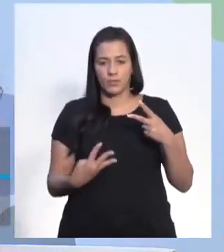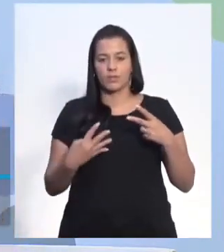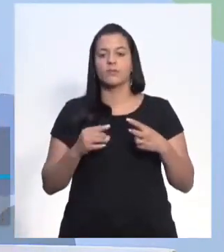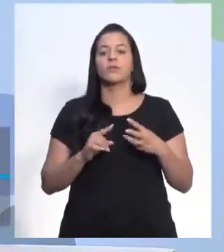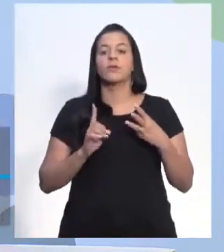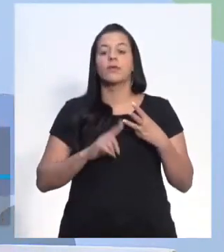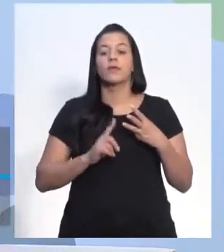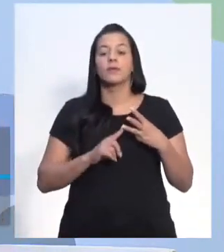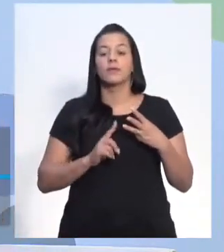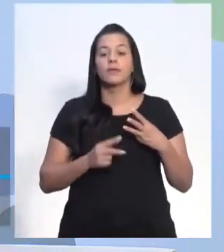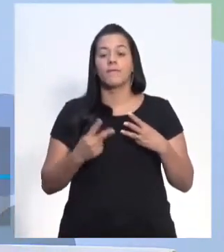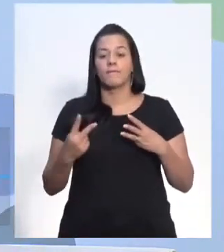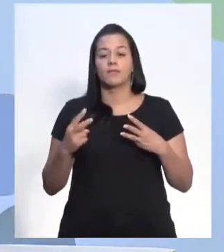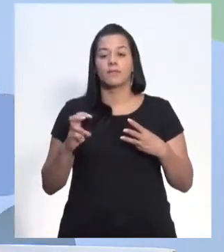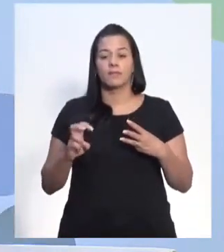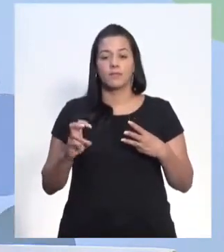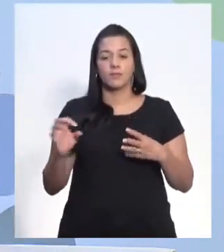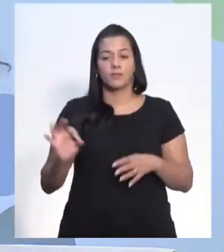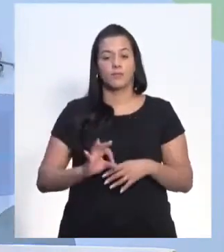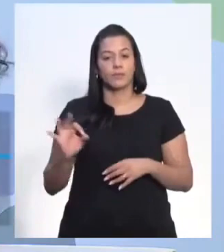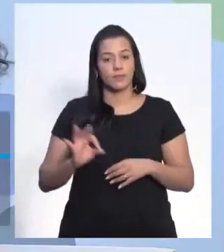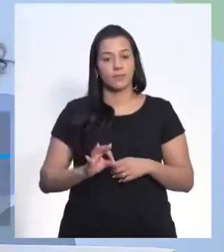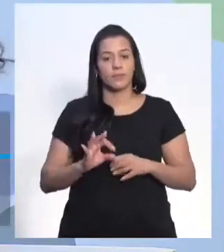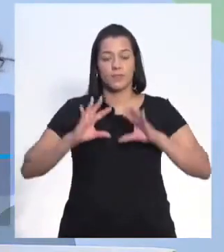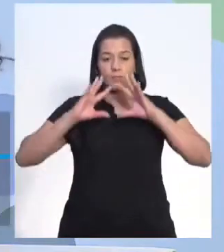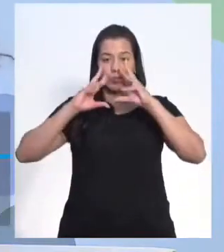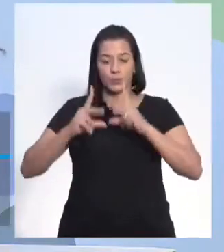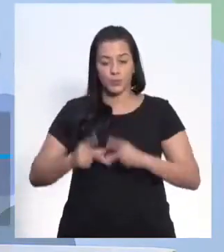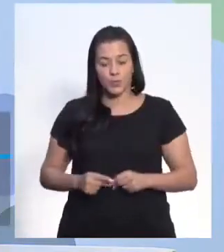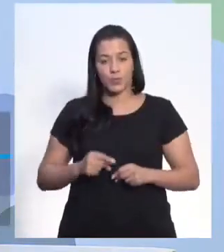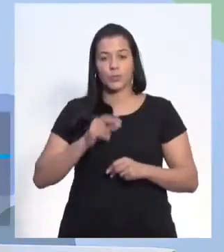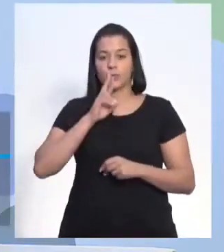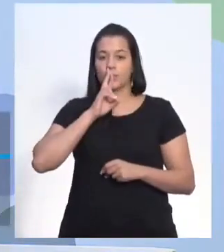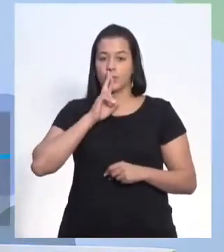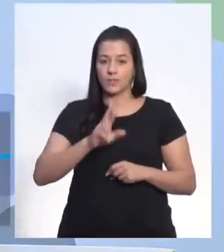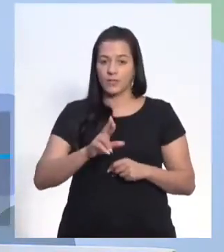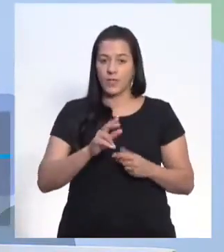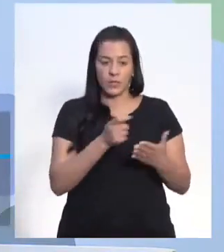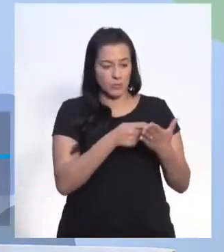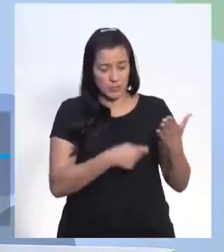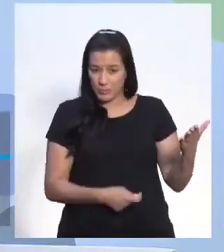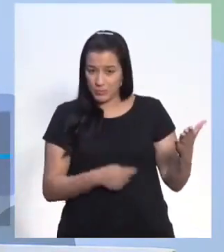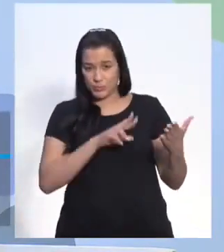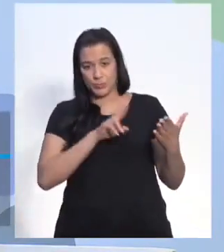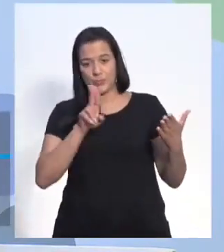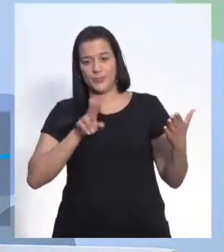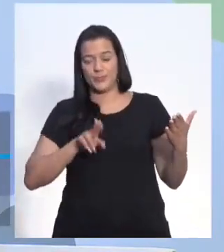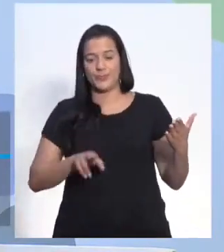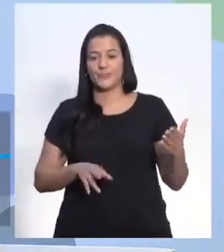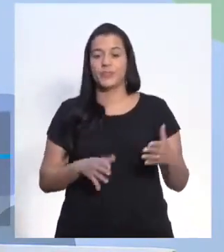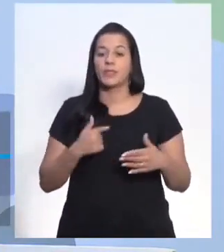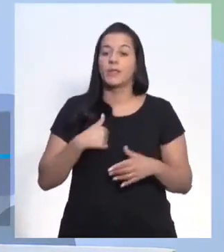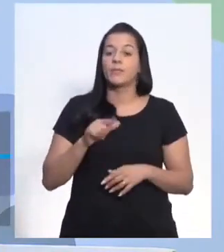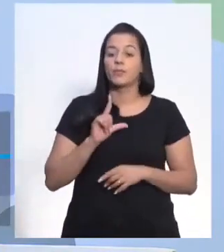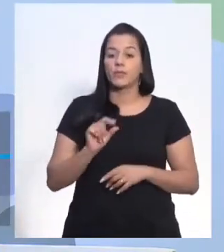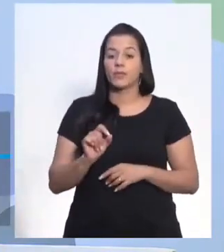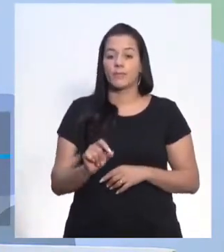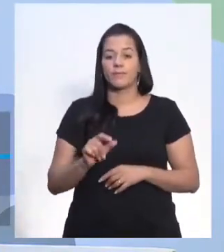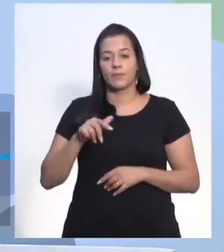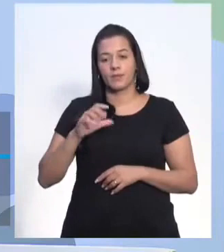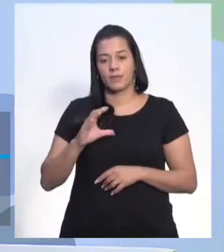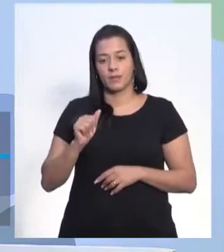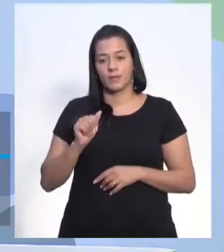colocaram 25%. Pois é, entre todo mundo, porque eu não consegui anotar o nome de todos. Temos lá,